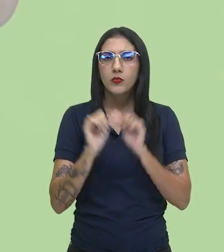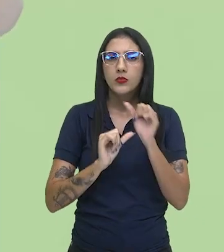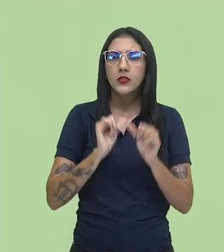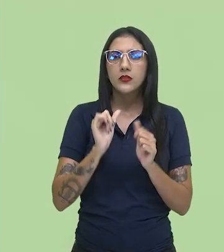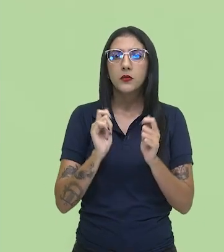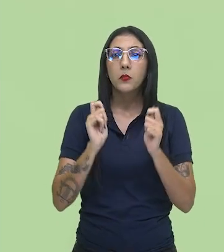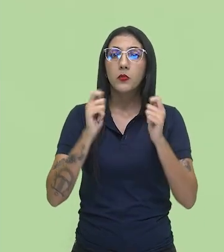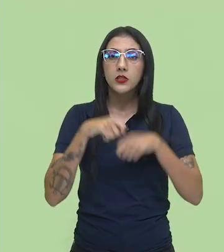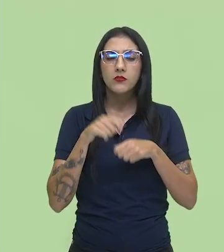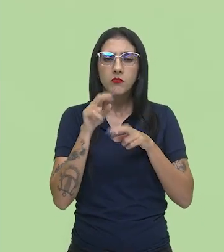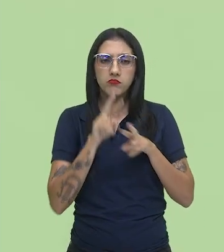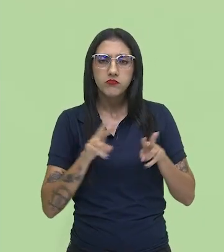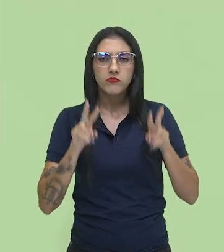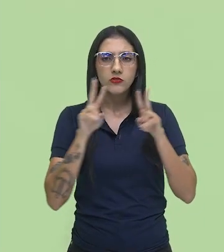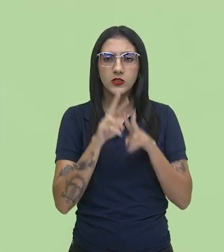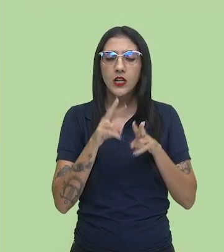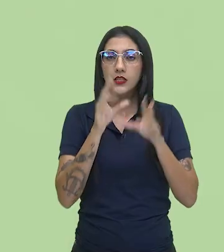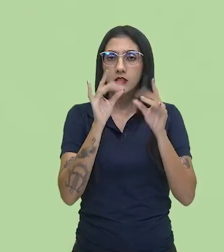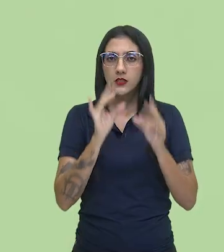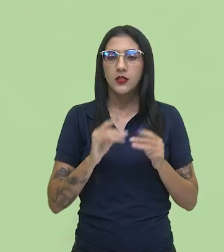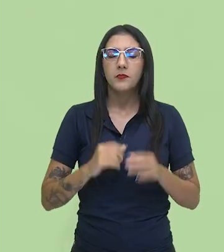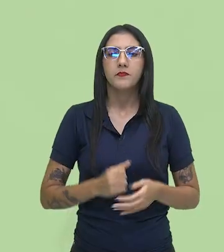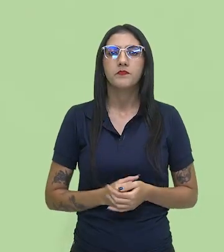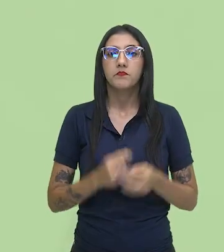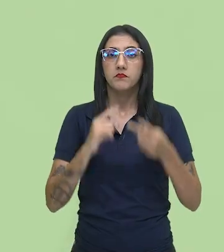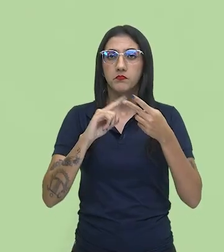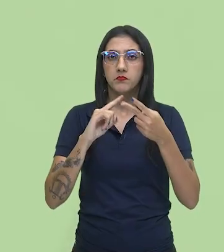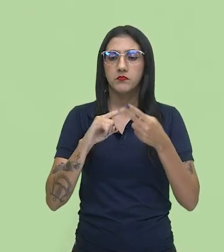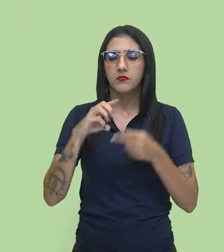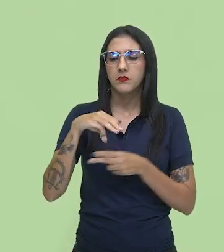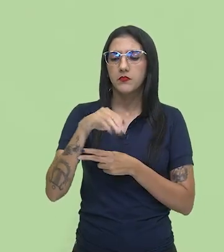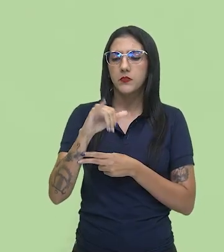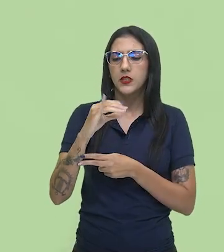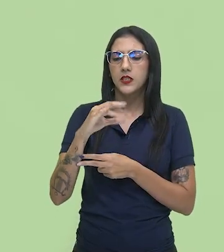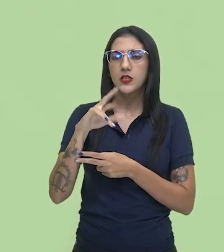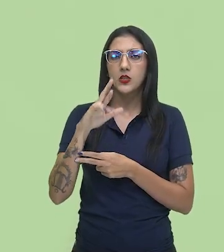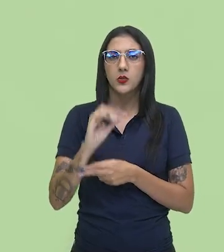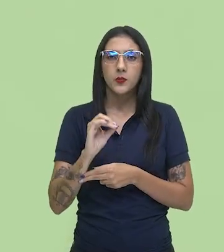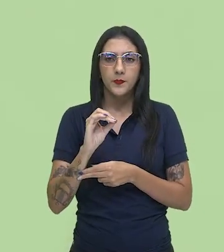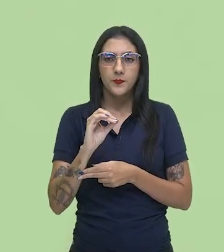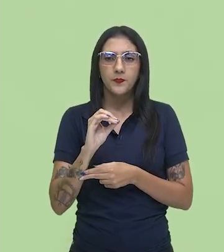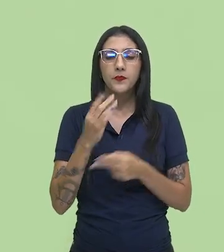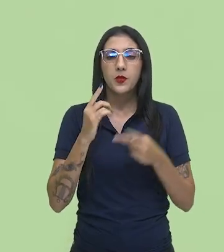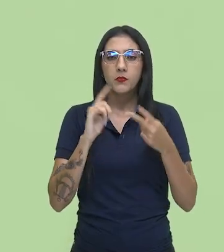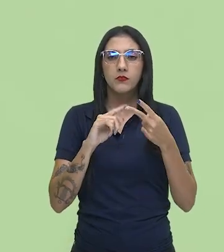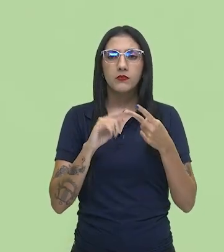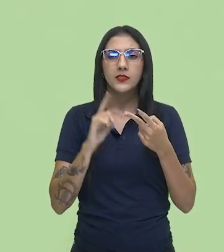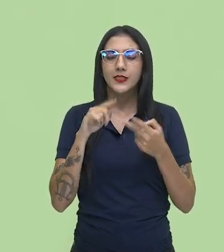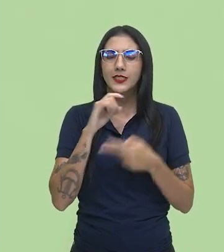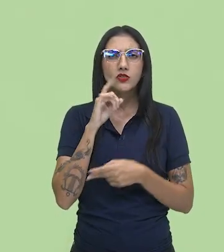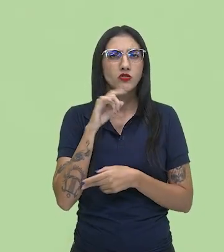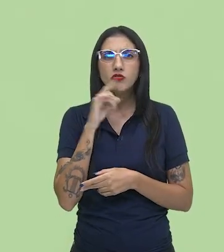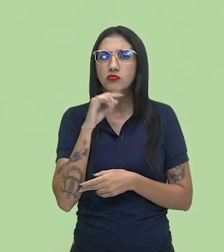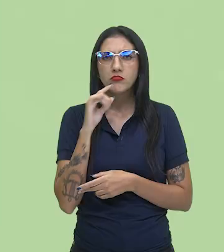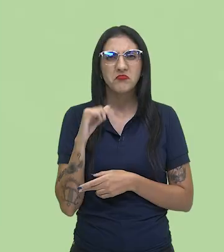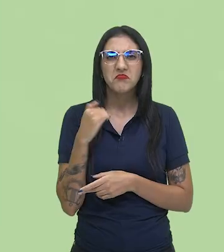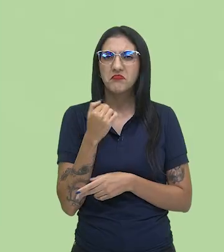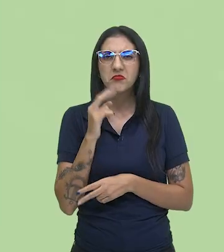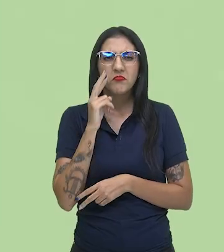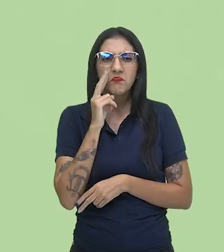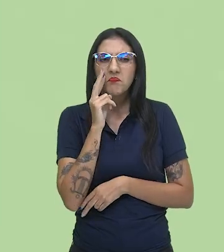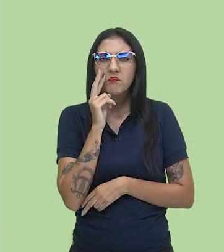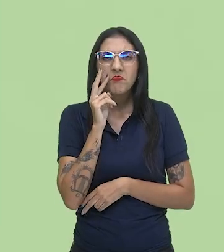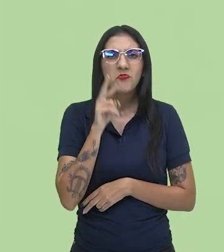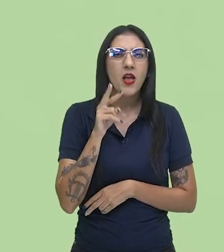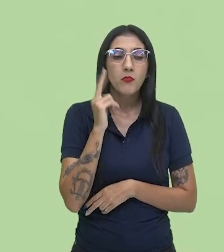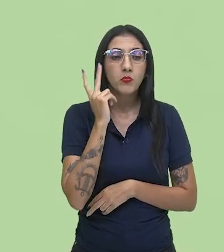posso fazer a descrição. Já o domínio microscópico é um domínio que a gente não consegue